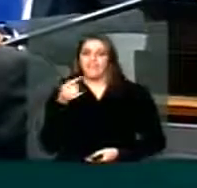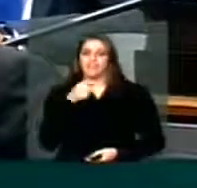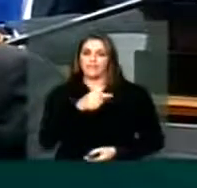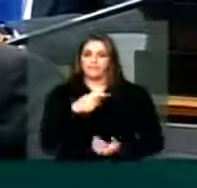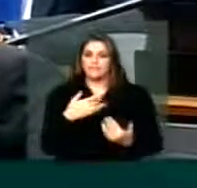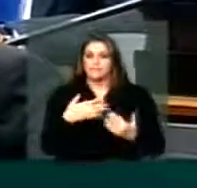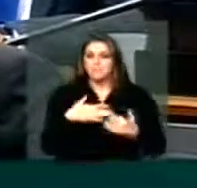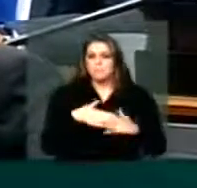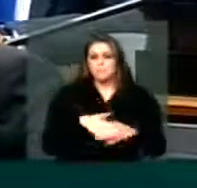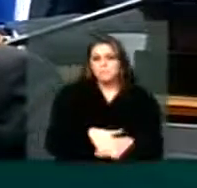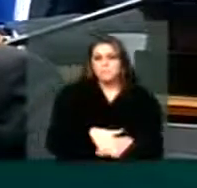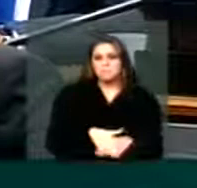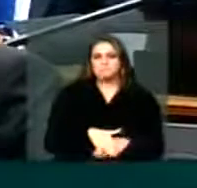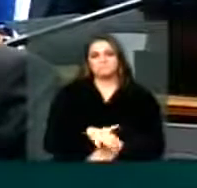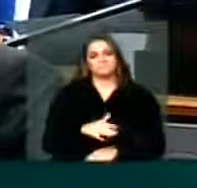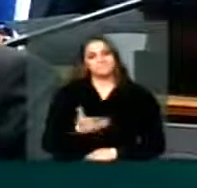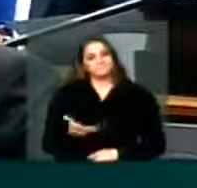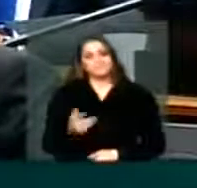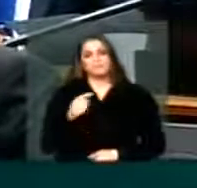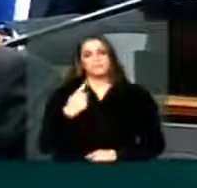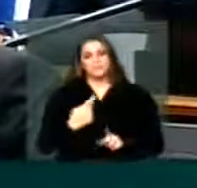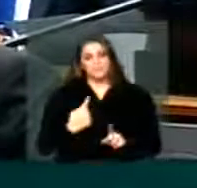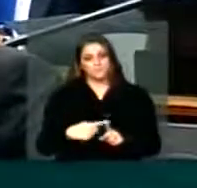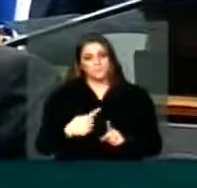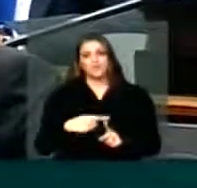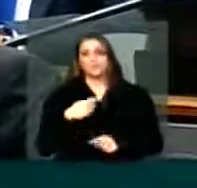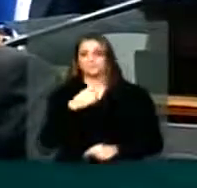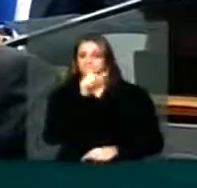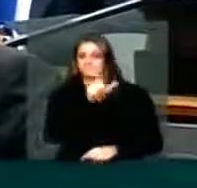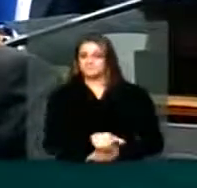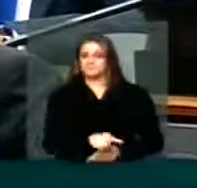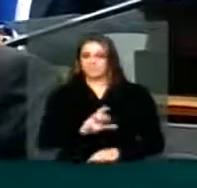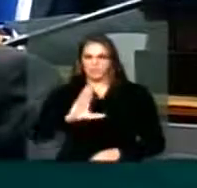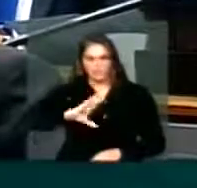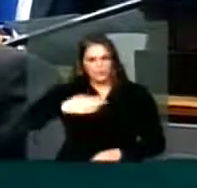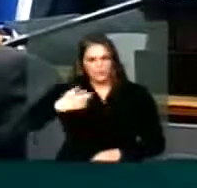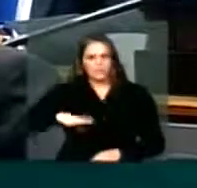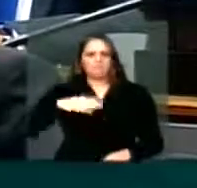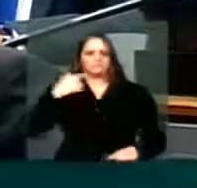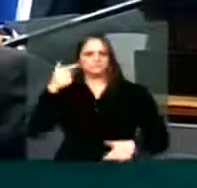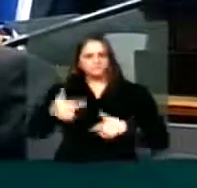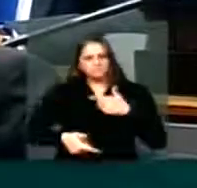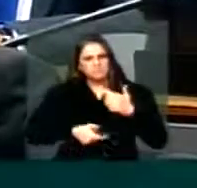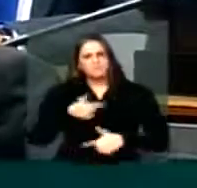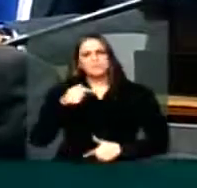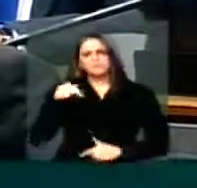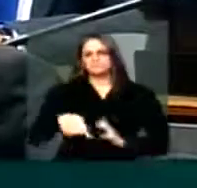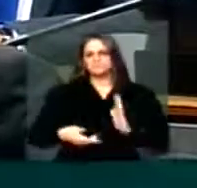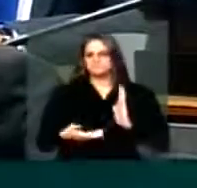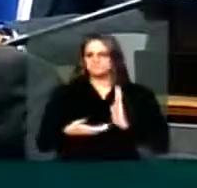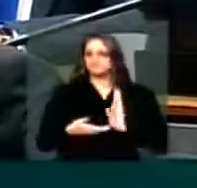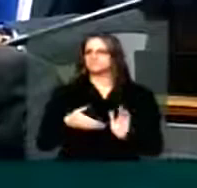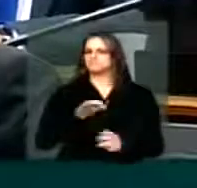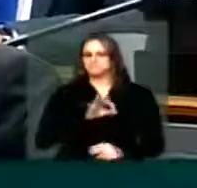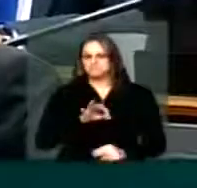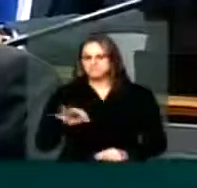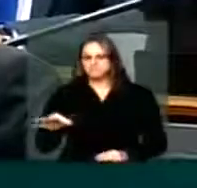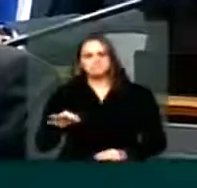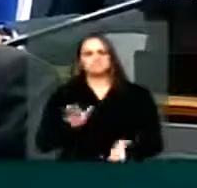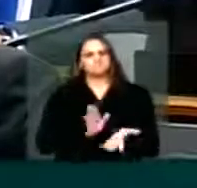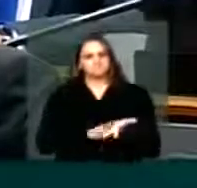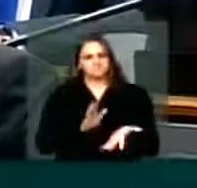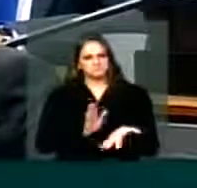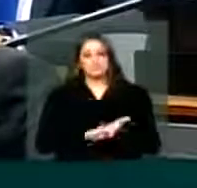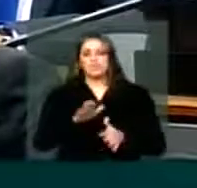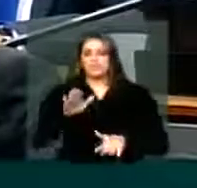desenvolvido à frente da câmara federal trazendo aqui pra lutando matérias é muita das vezes que